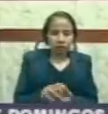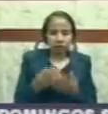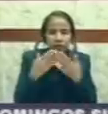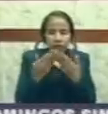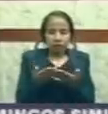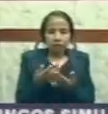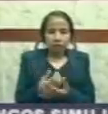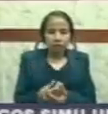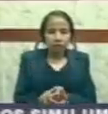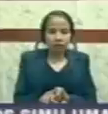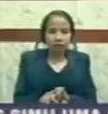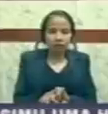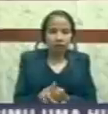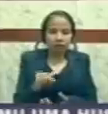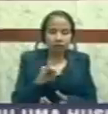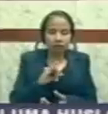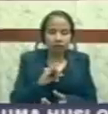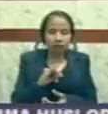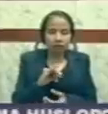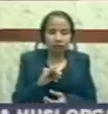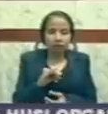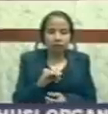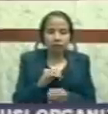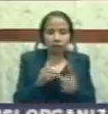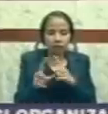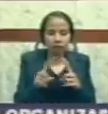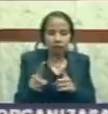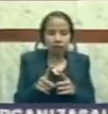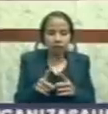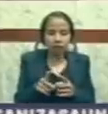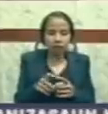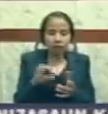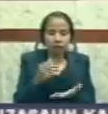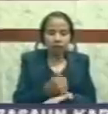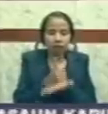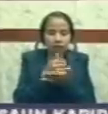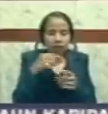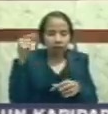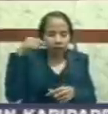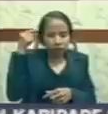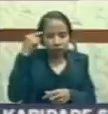Obrigado. Ao ato for contribuição, ato facilita o governo.